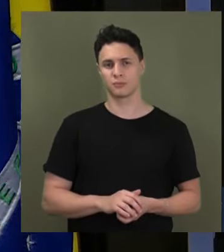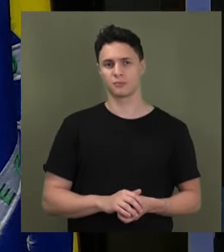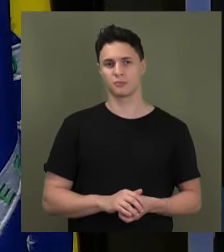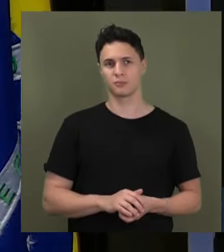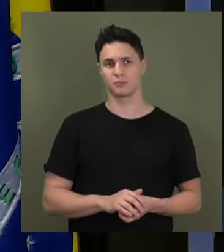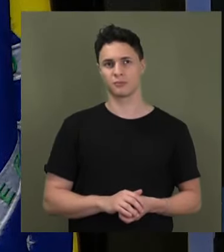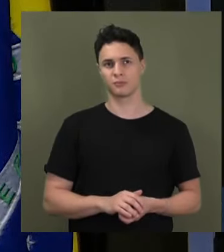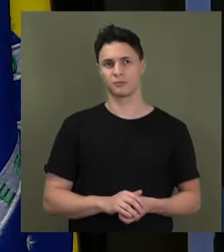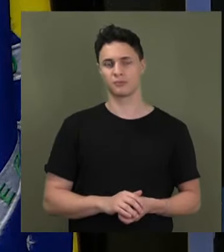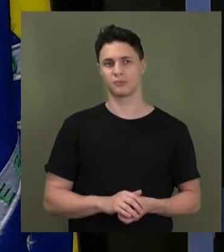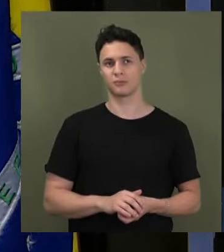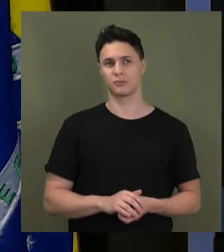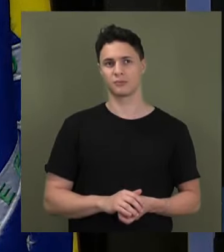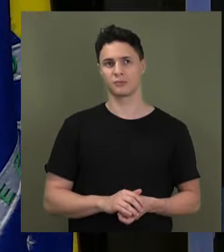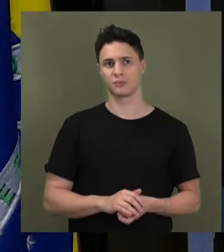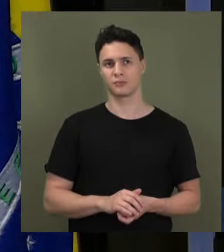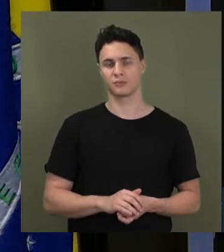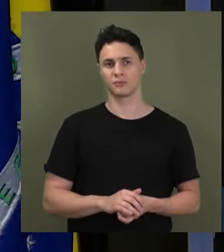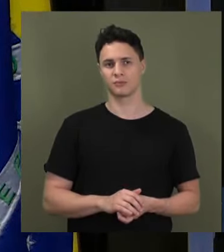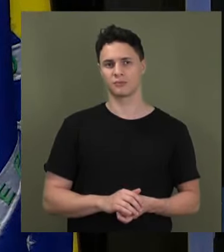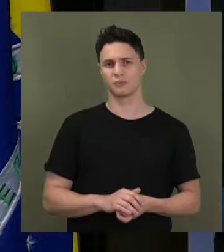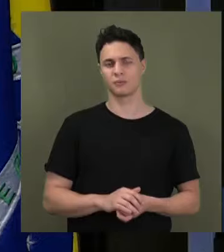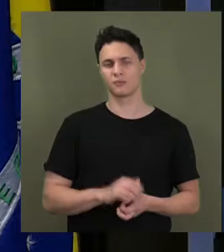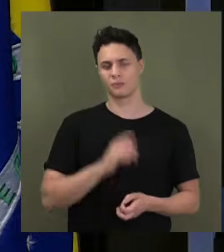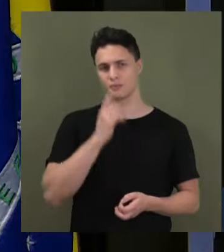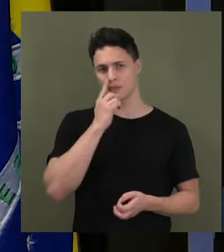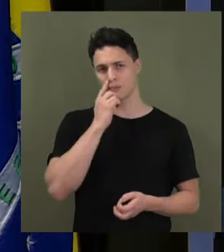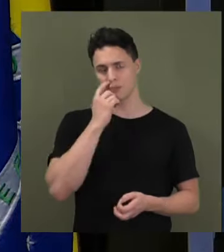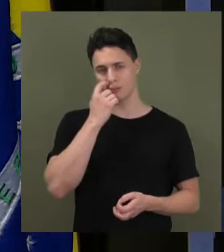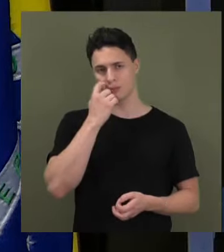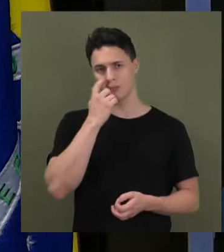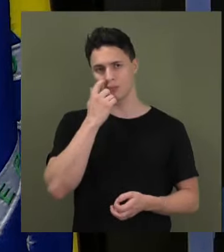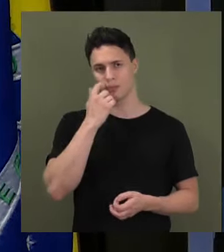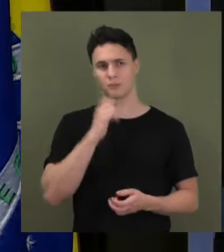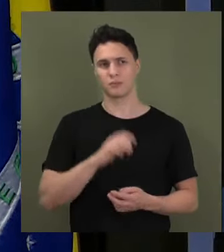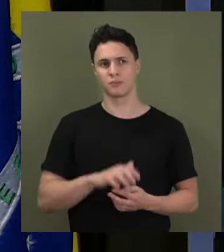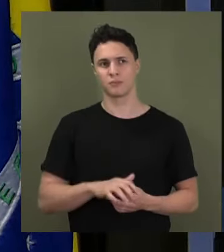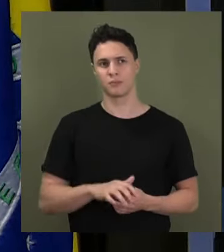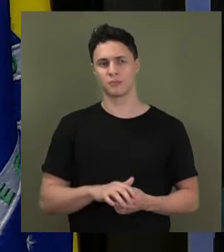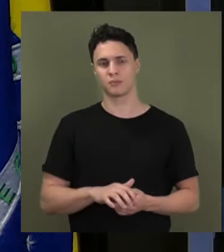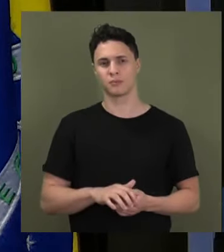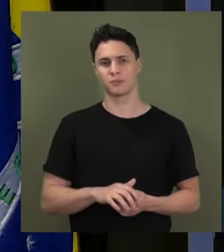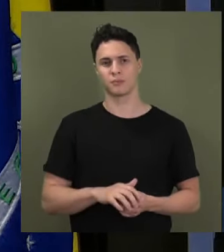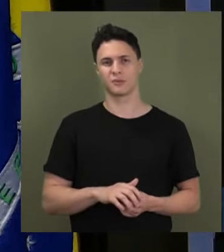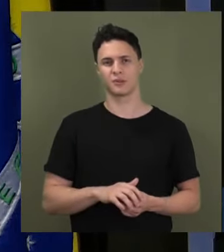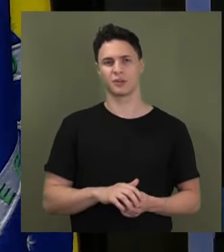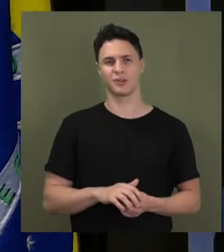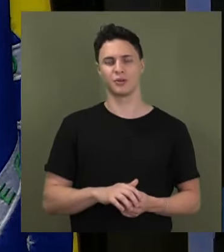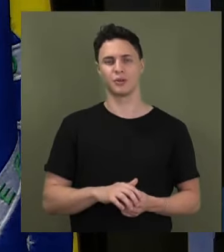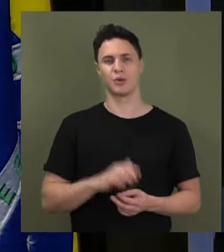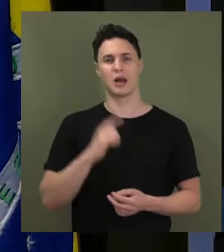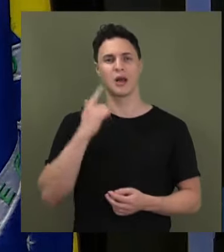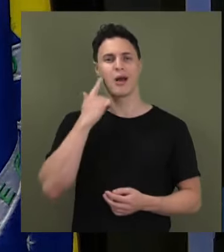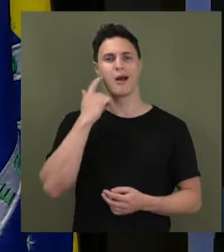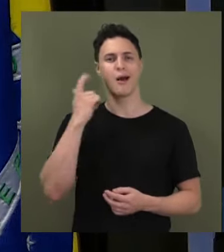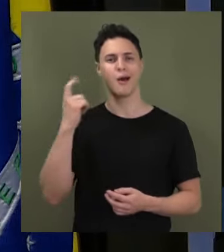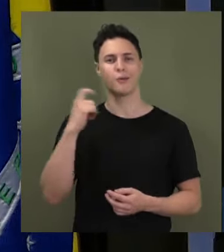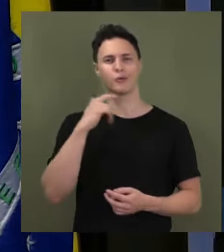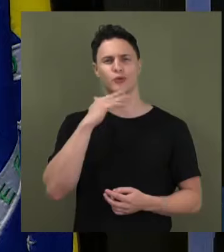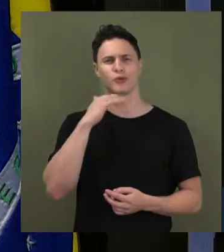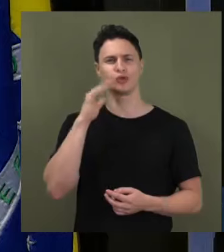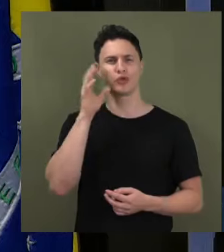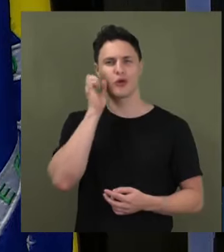dizendo proibido fumar. E o Geraldo, que era um homem extremamente criativo, disse assim: meu amigo, seu problema é